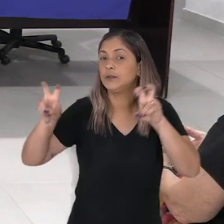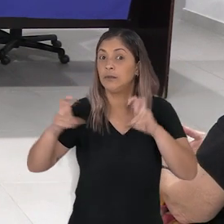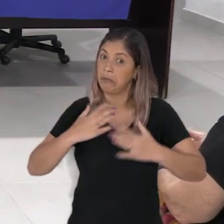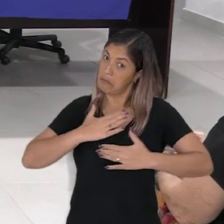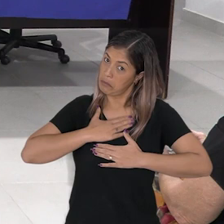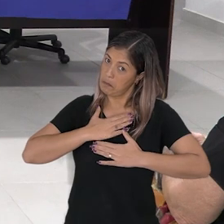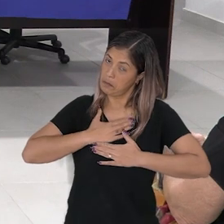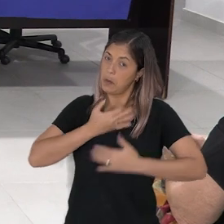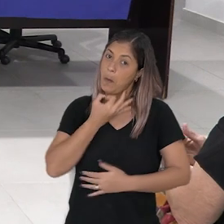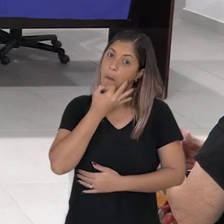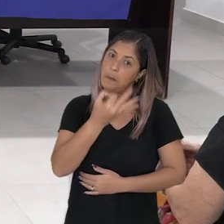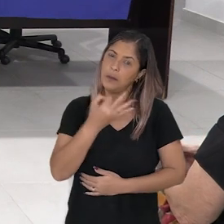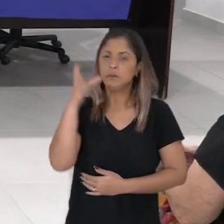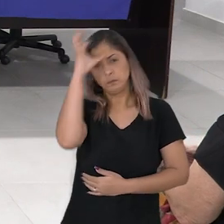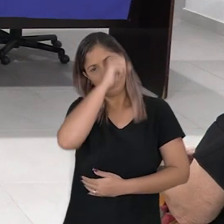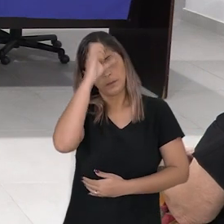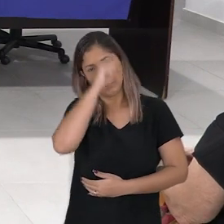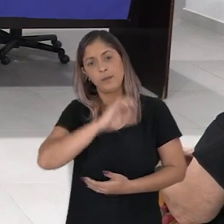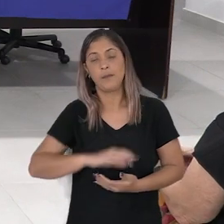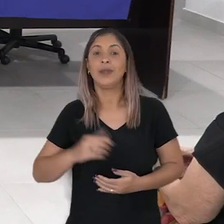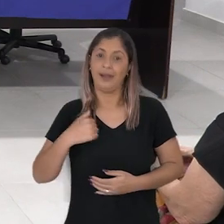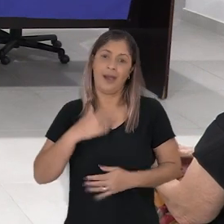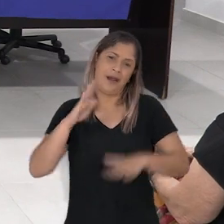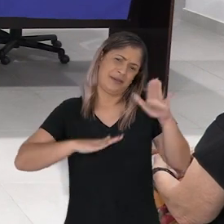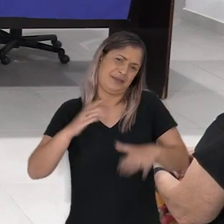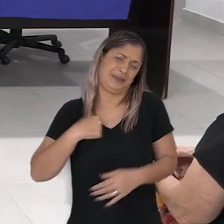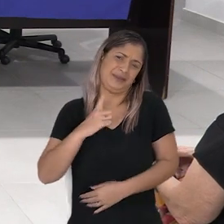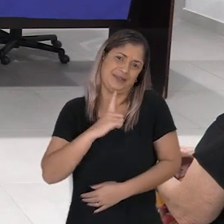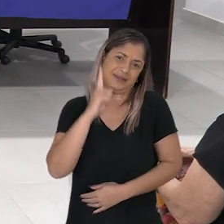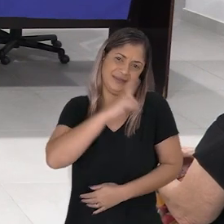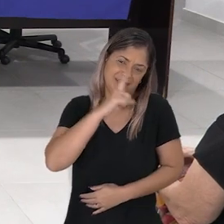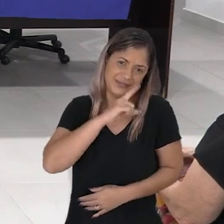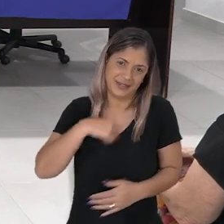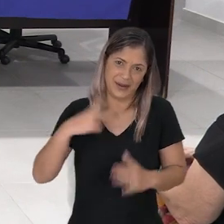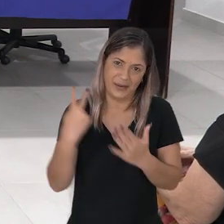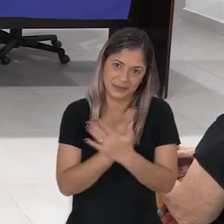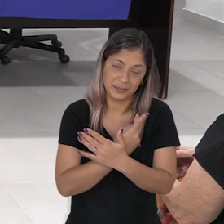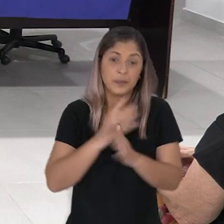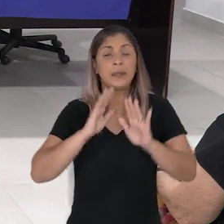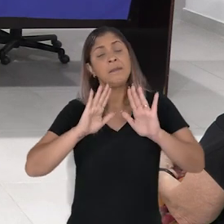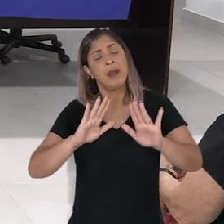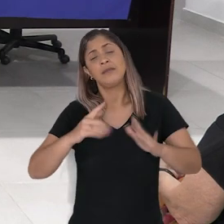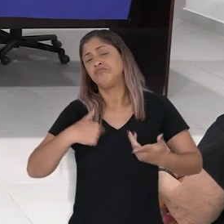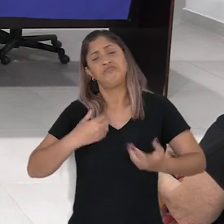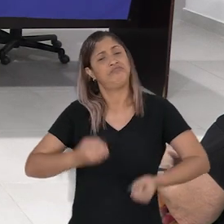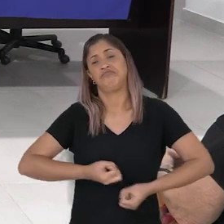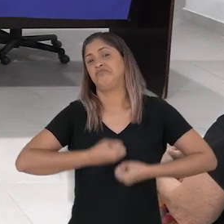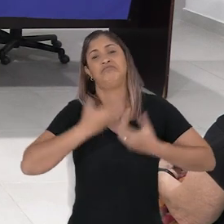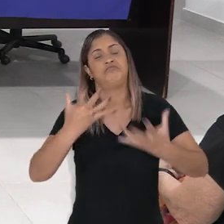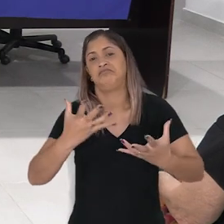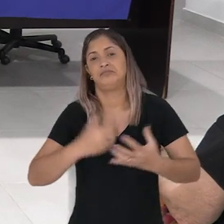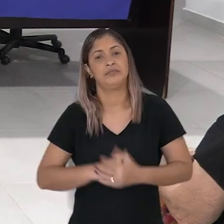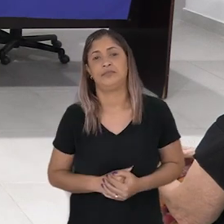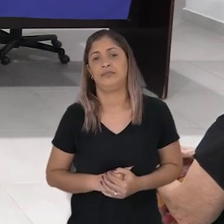é um aprendizado. Eu não sei, eu cometo gafes, eu erro, justamente porque eu falo